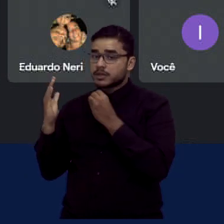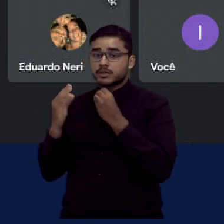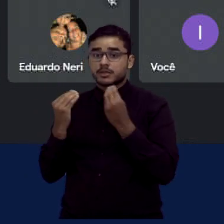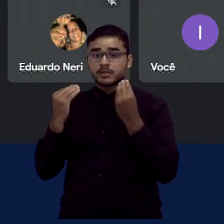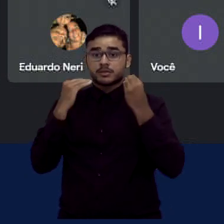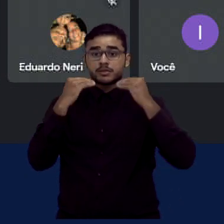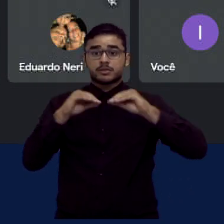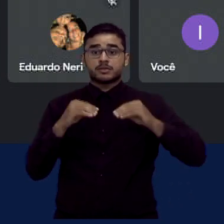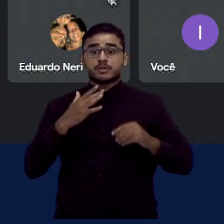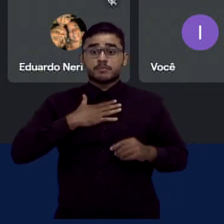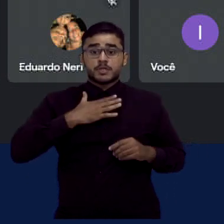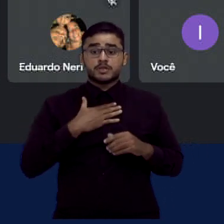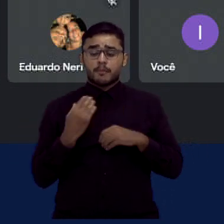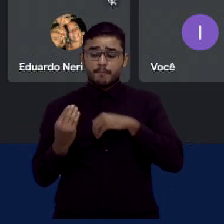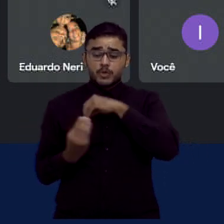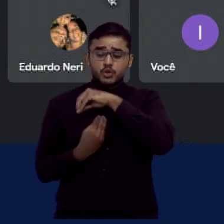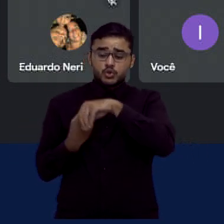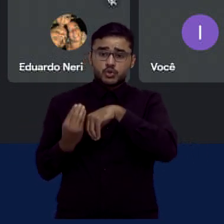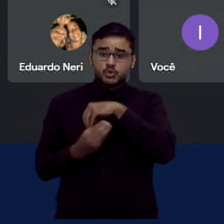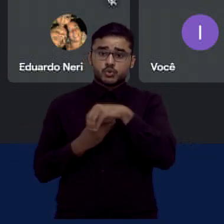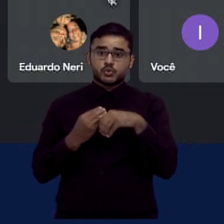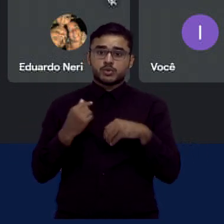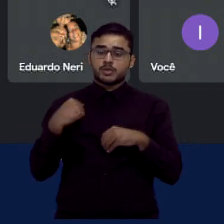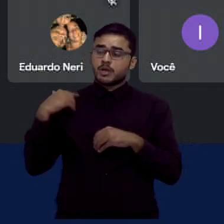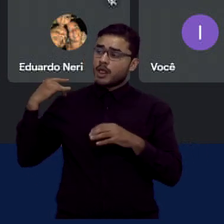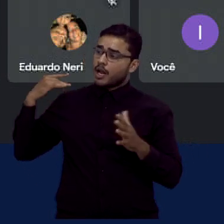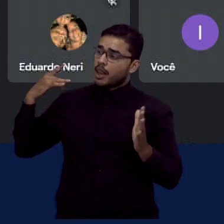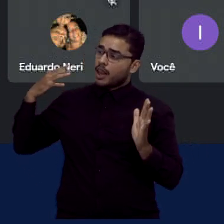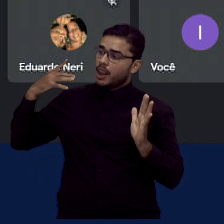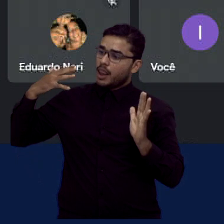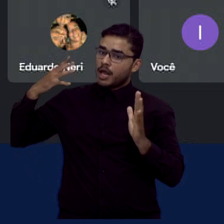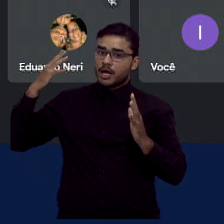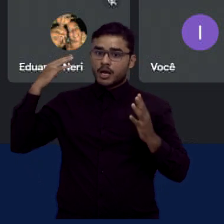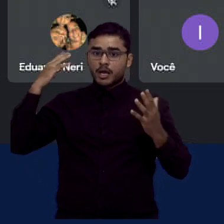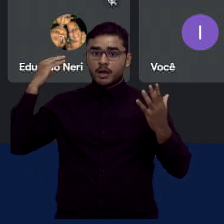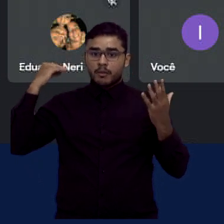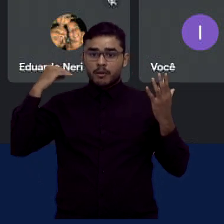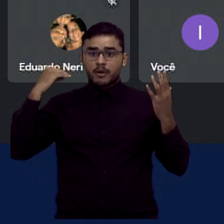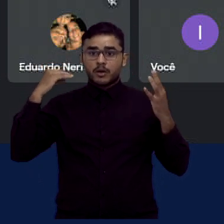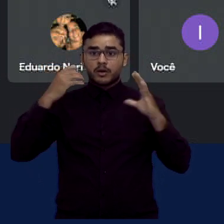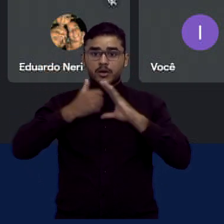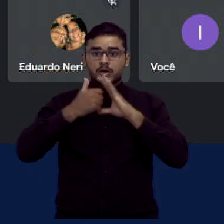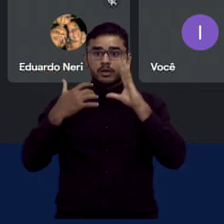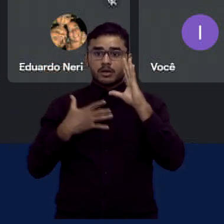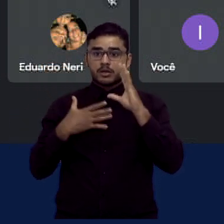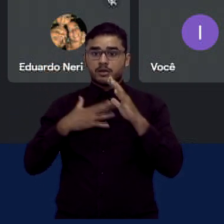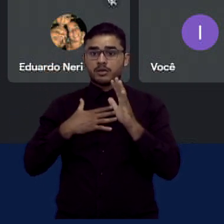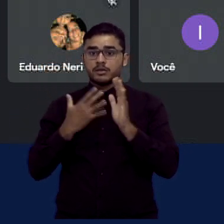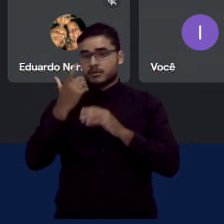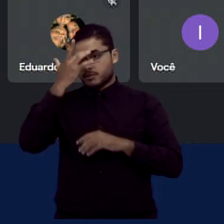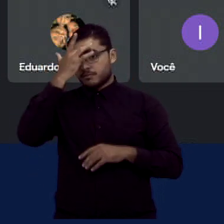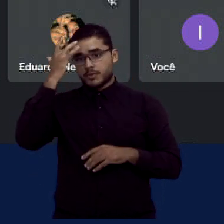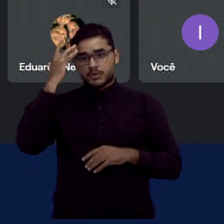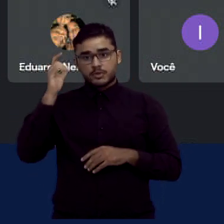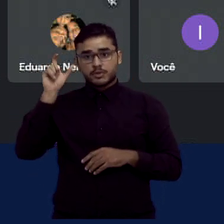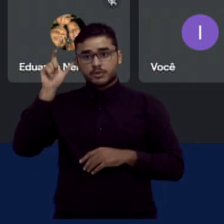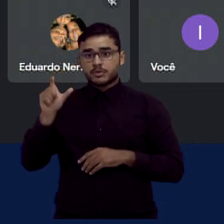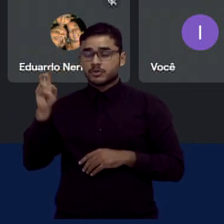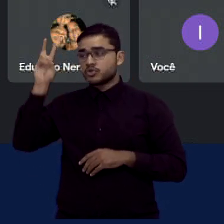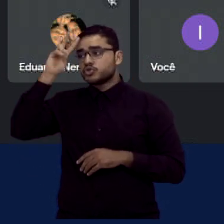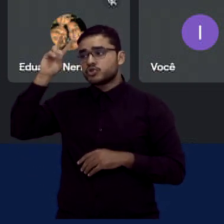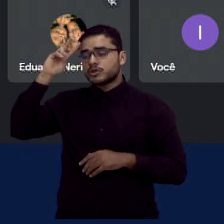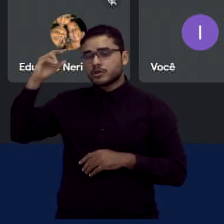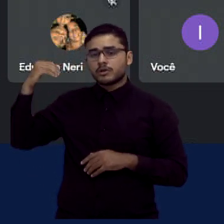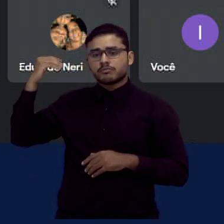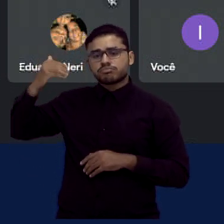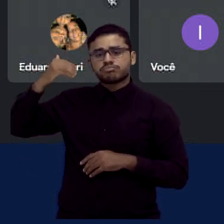me reconheça lá. É isso a diferença entre um IA e um autor. Um autor, ele vai